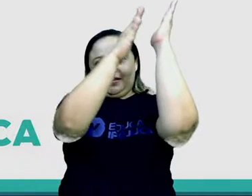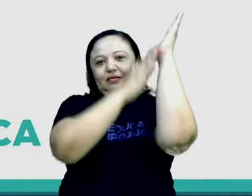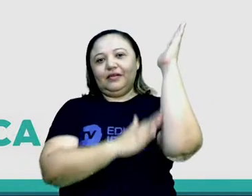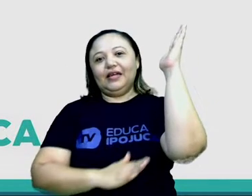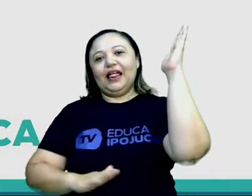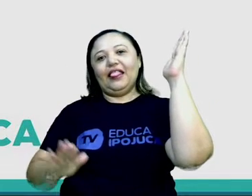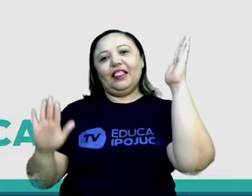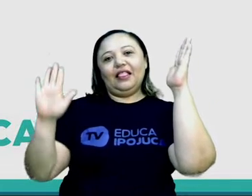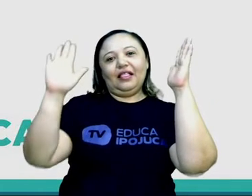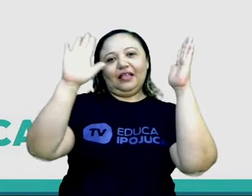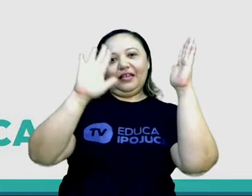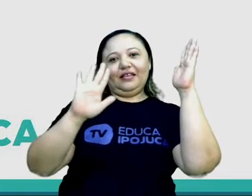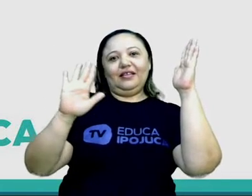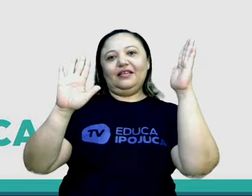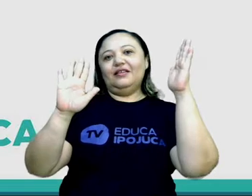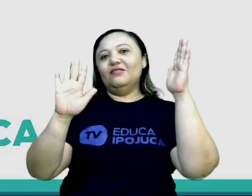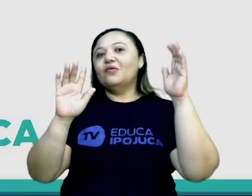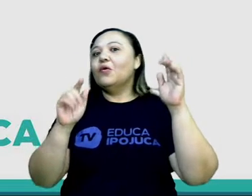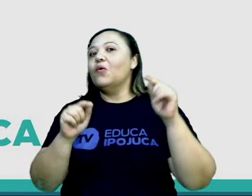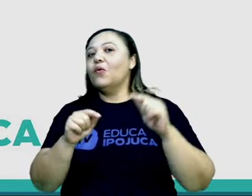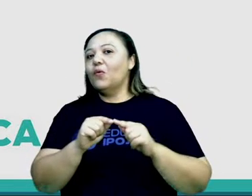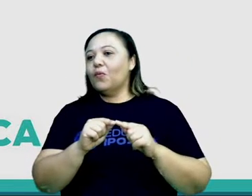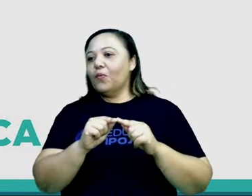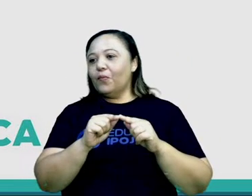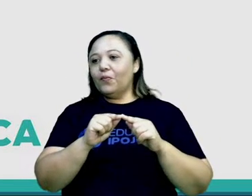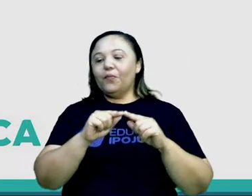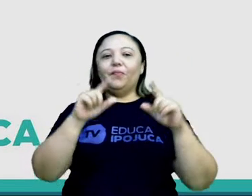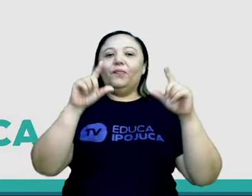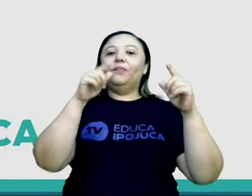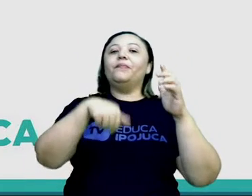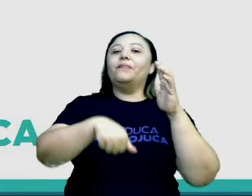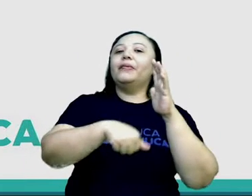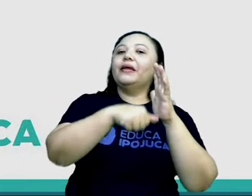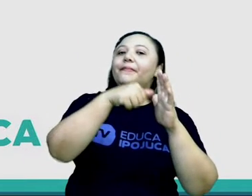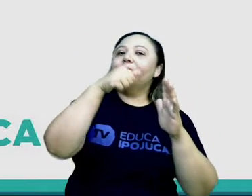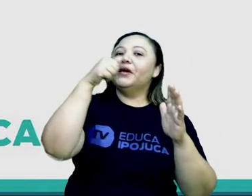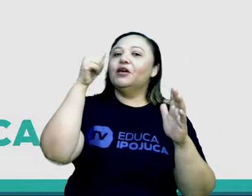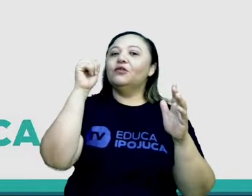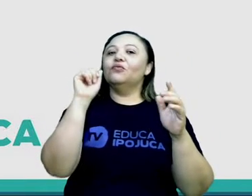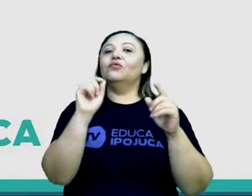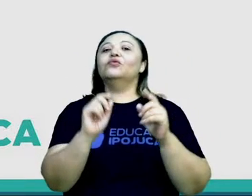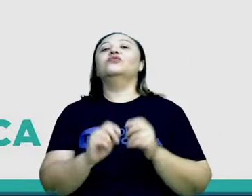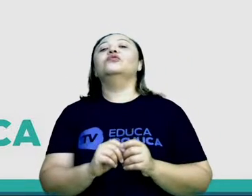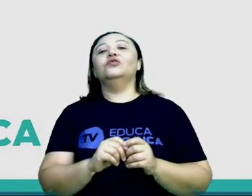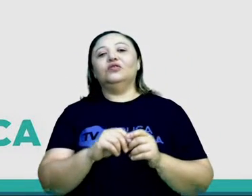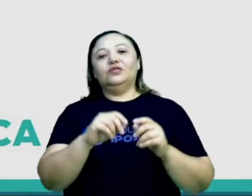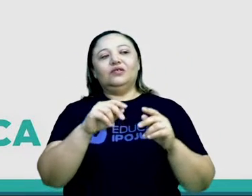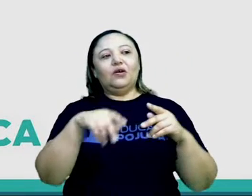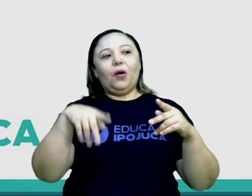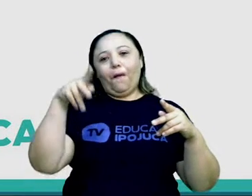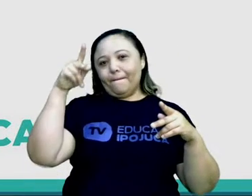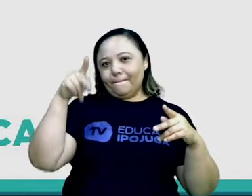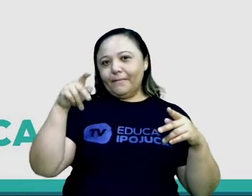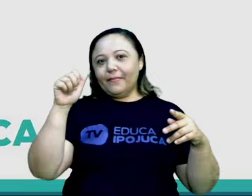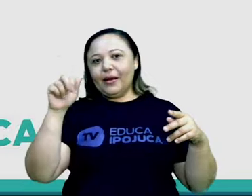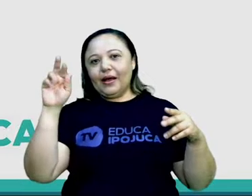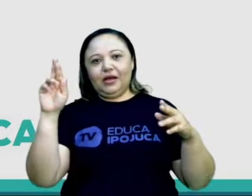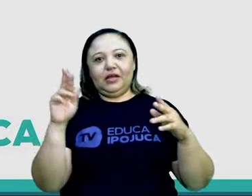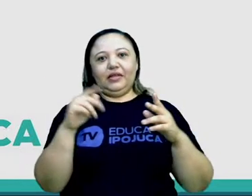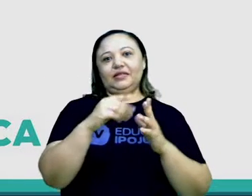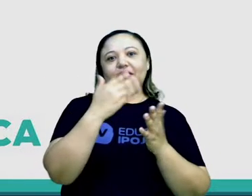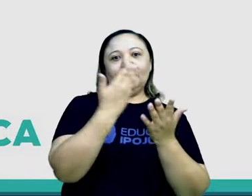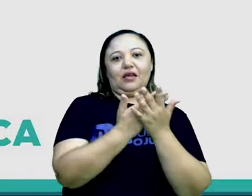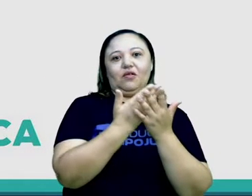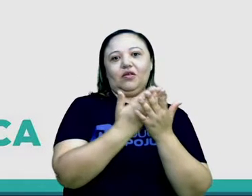cartesiano, atenção, só o primeiro quadrante e os pares ordenados. Essa aula vai ser dividida em